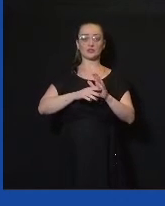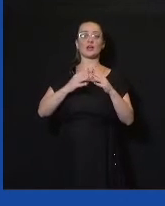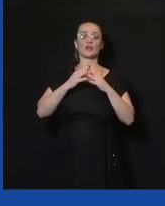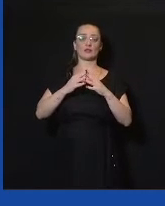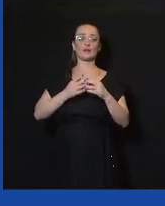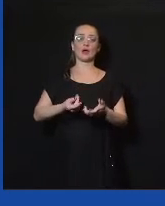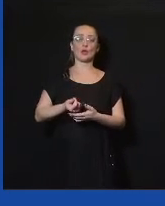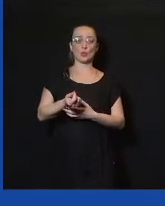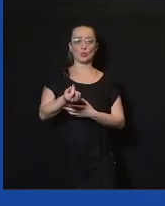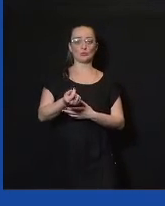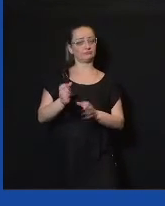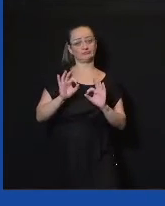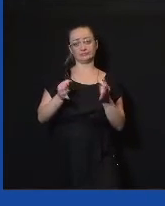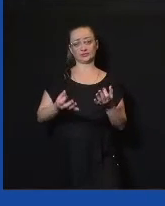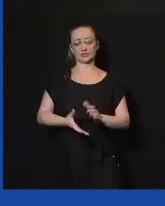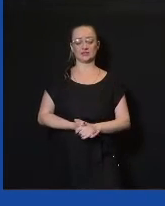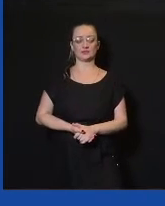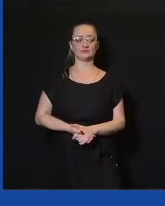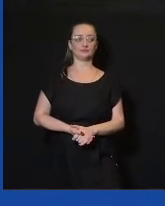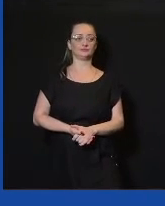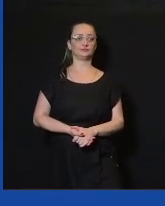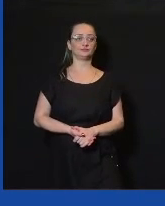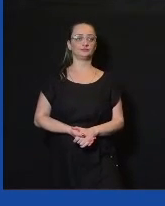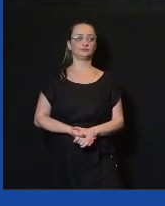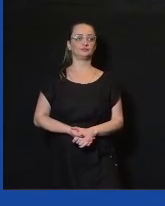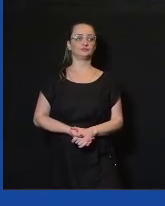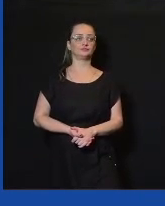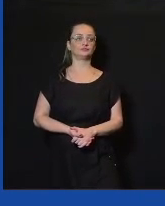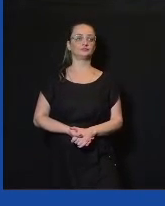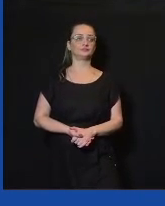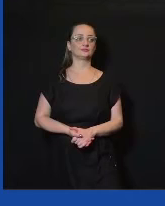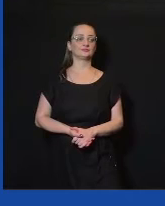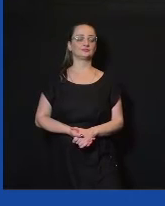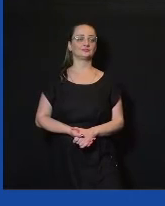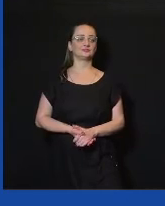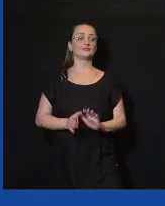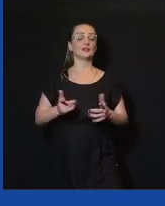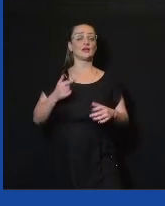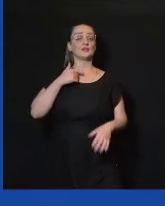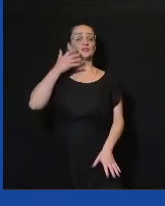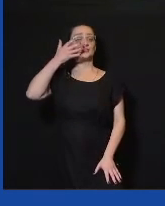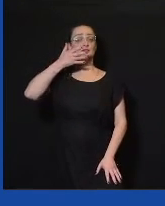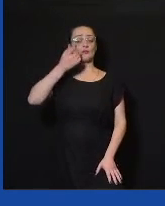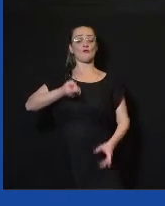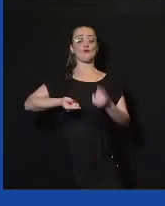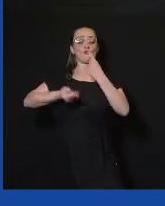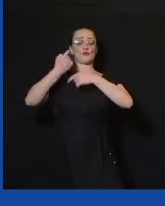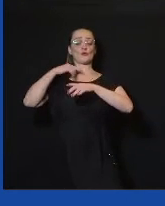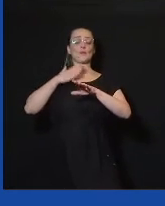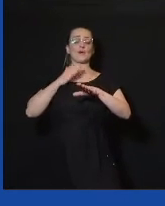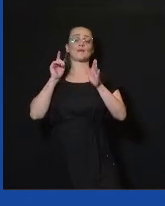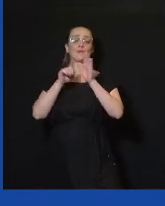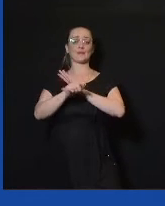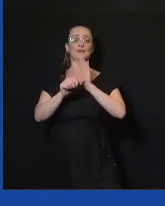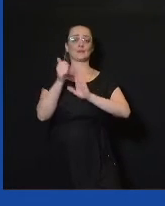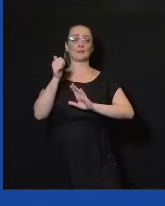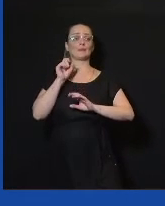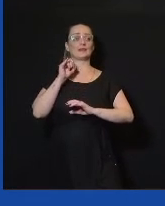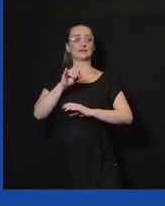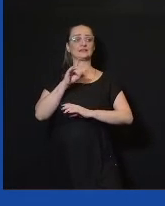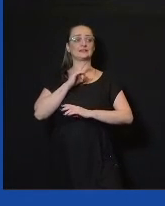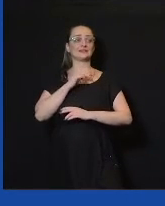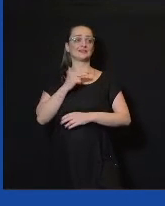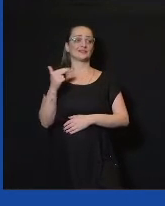lucros. Simples assim. Entendi. Então, ó, você, a sua fala voltou para o que foi a minha primeira pergunta, que era se tem algum,